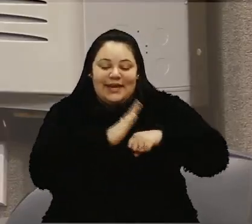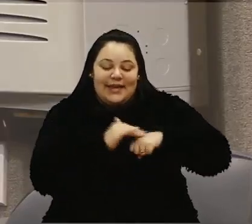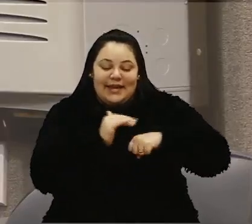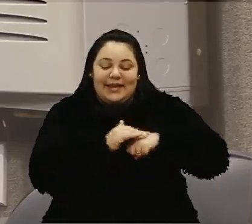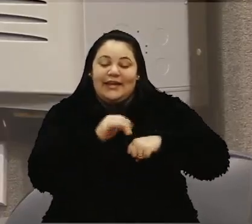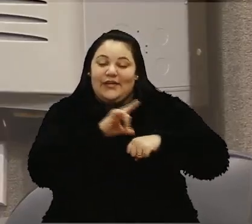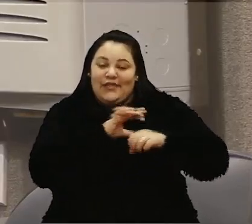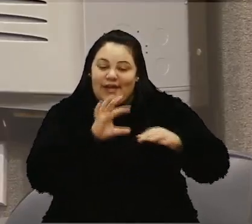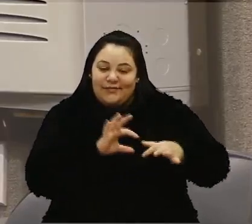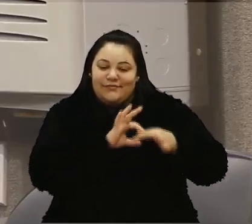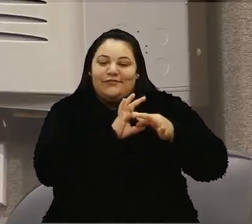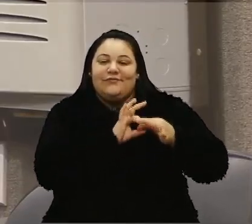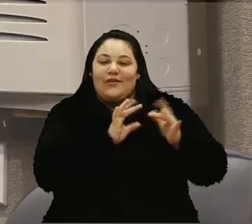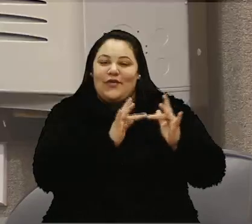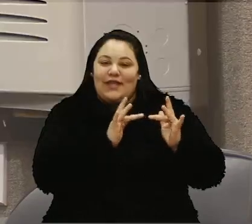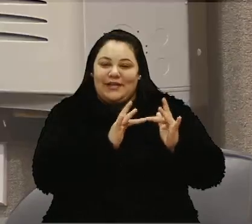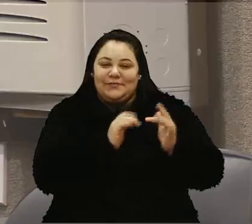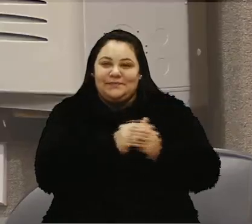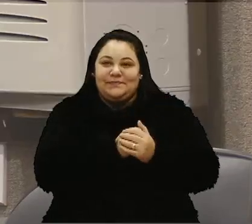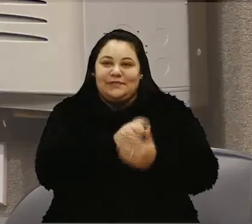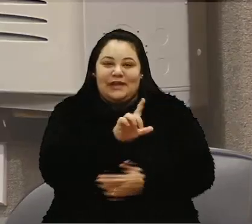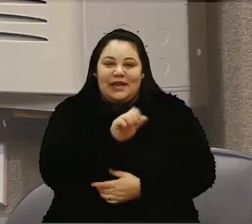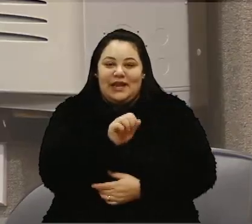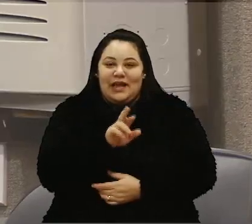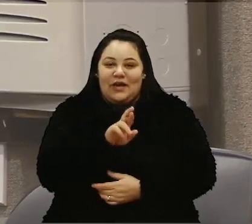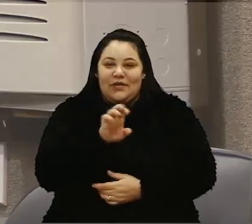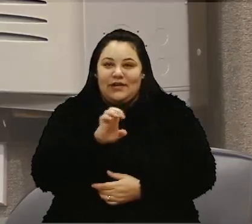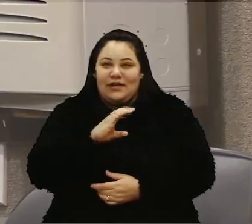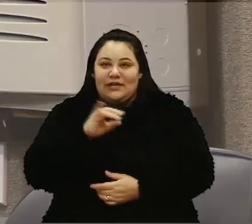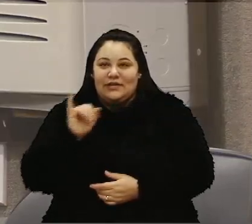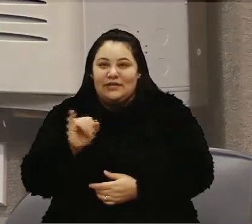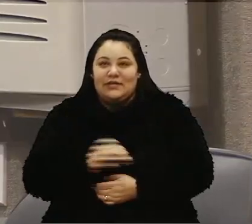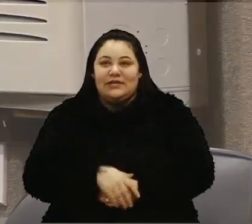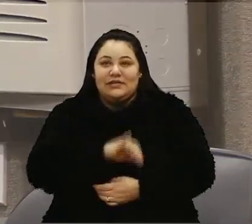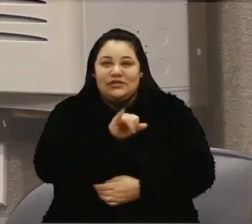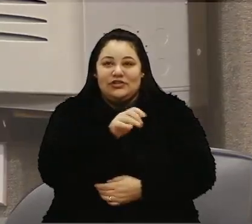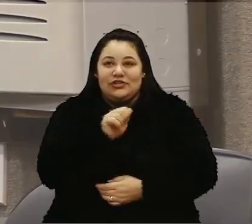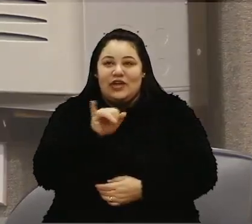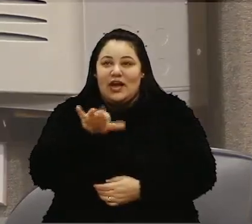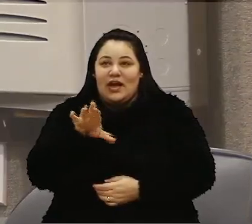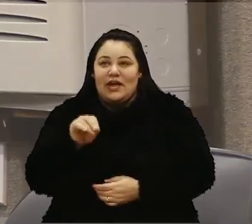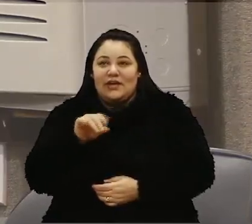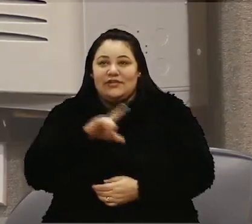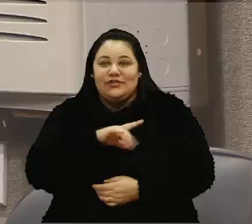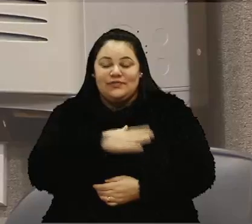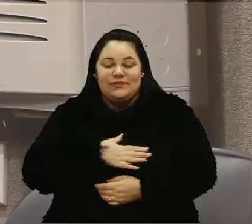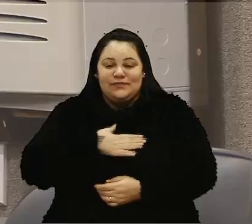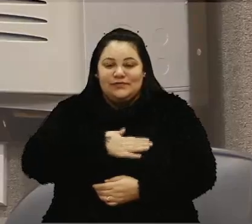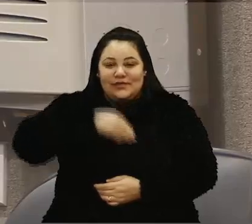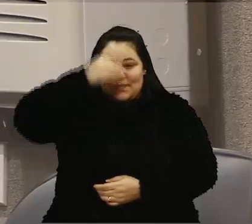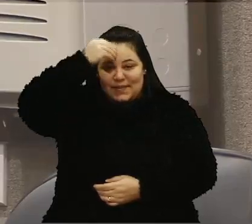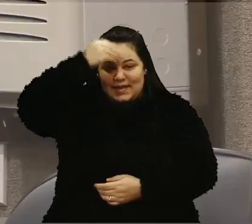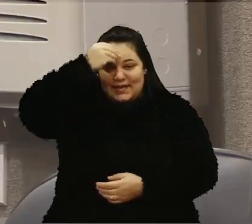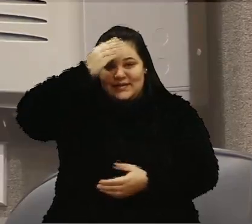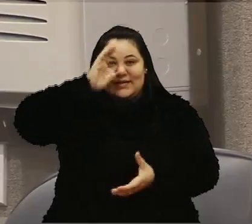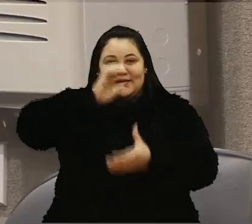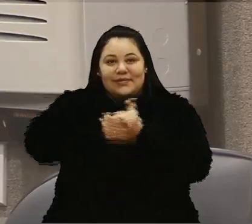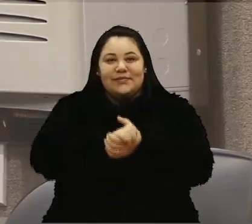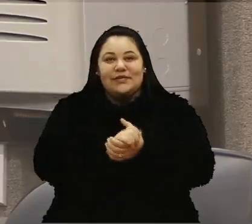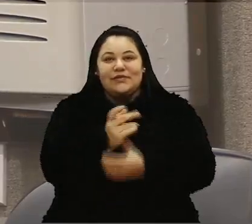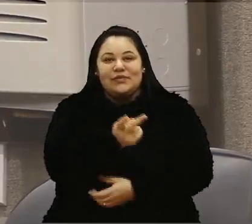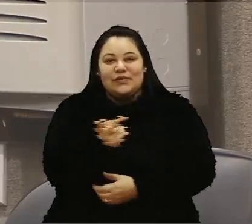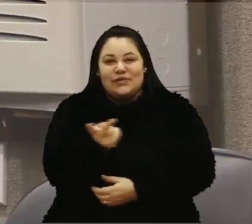relação. Laureci, Jairo, tive a honra de ser padrinho de casamento dos